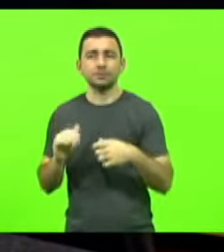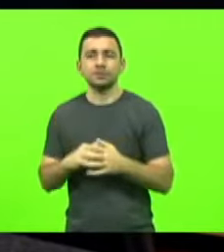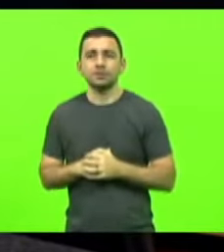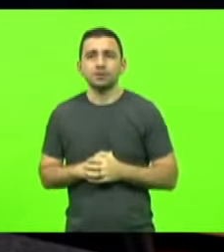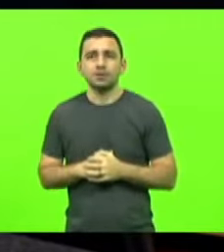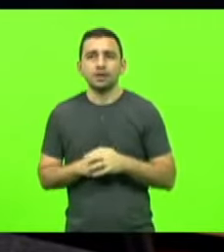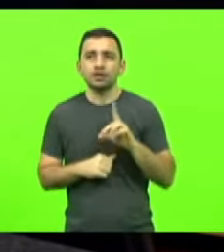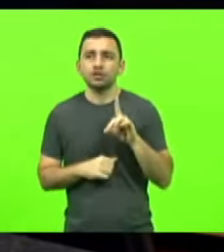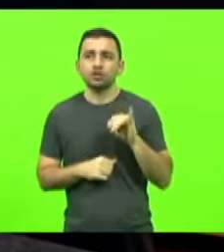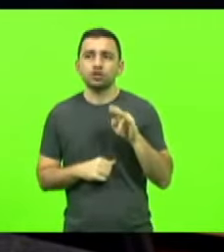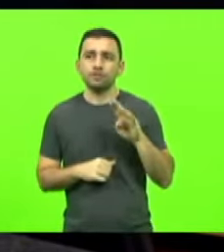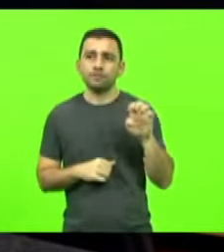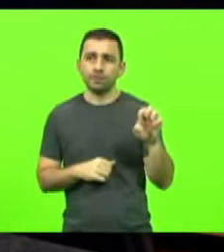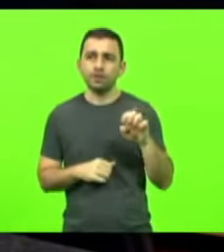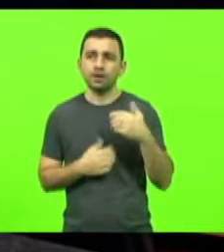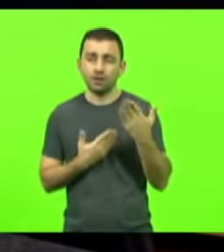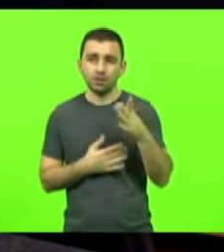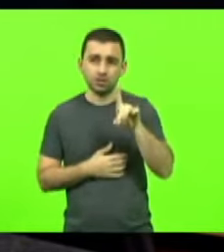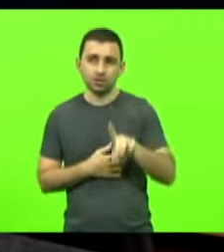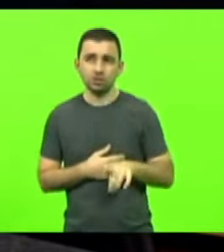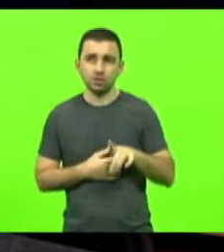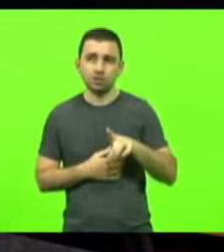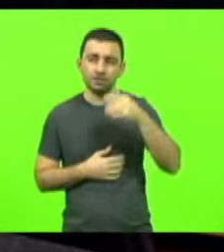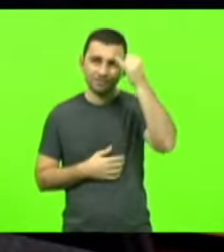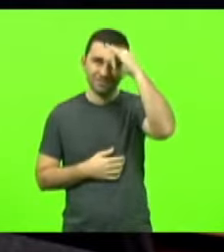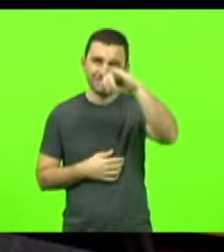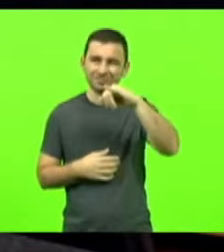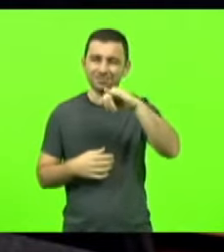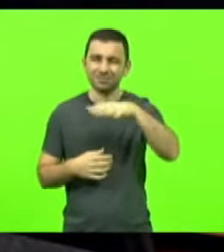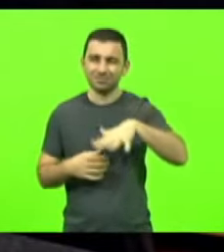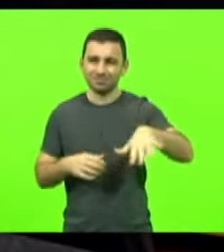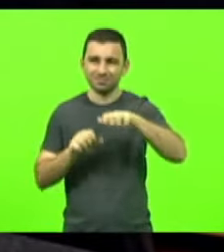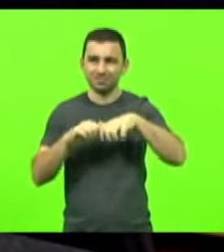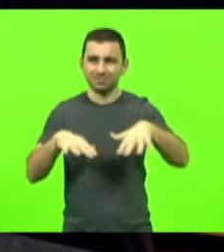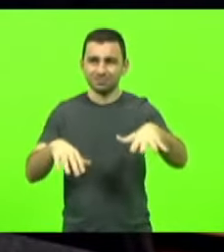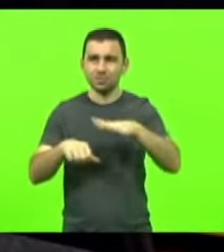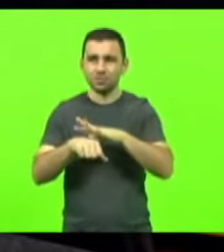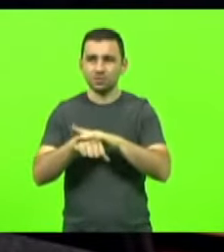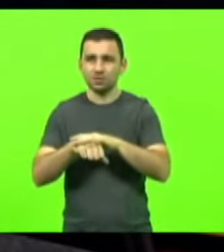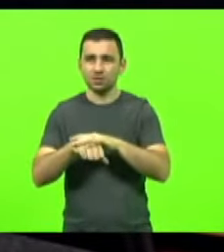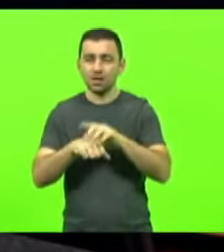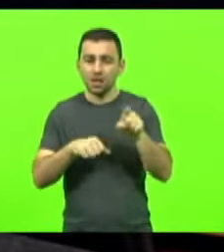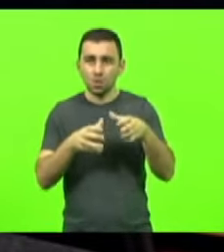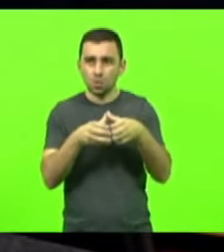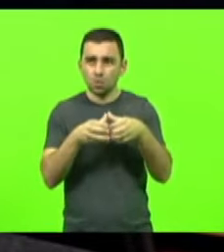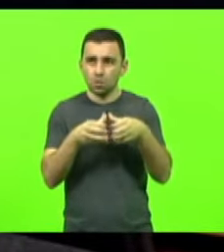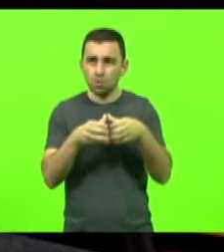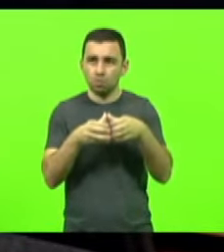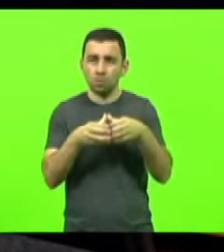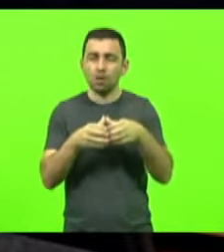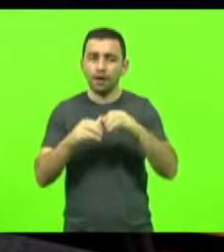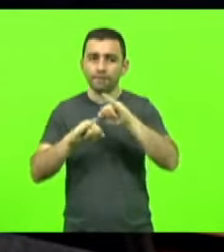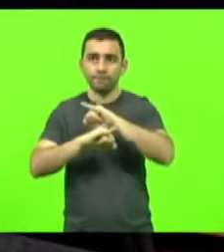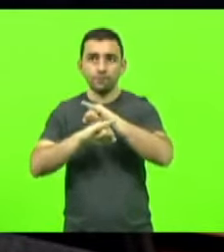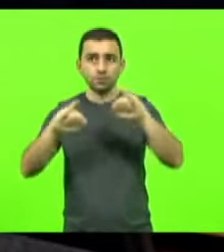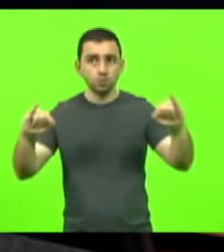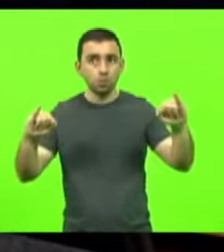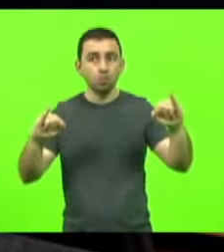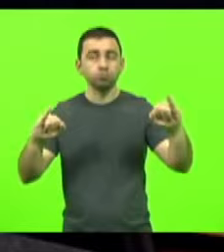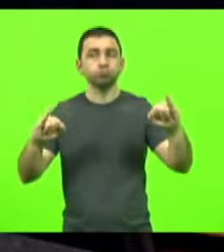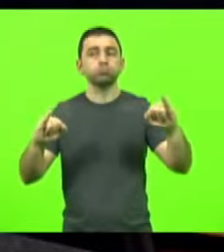a Diretoria de Vigilância Epidemiológica aqui de Santa Catarina, divulgou uma nota com